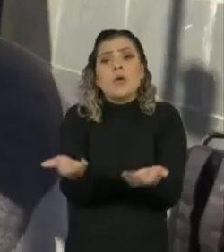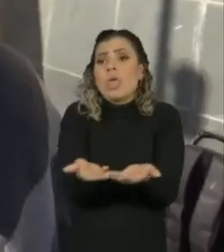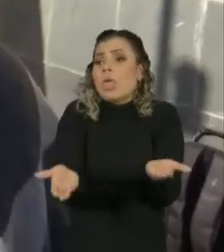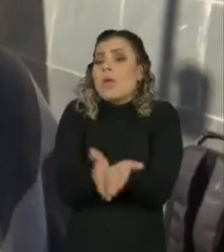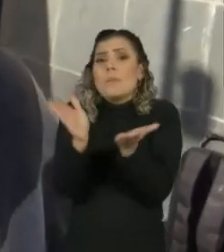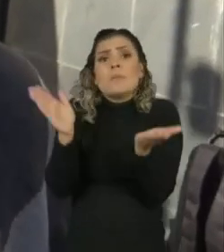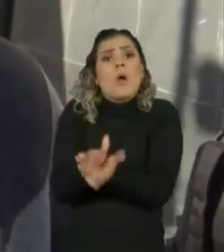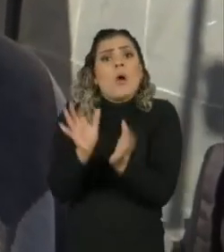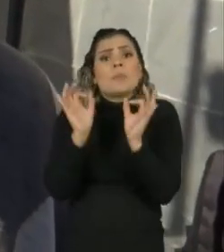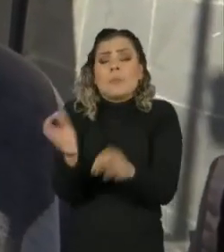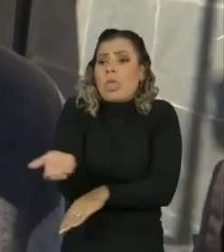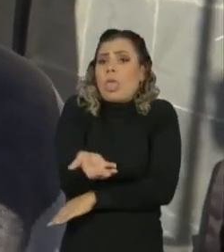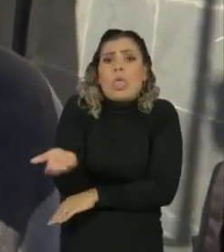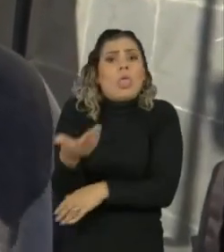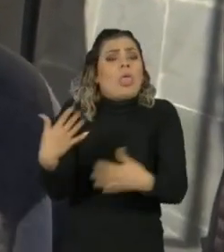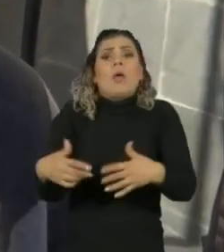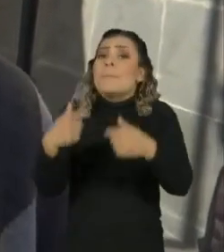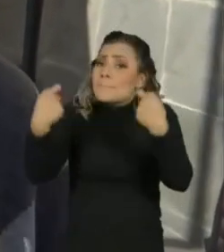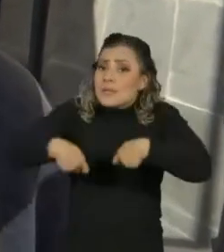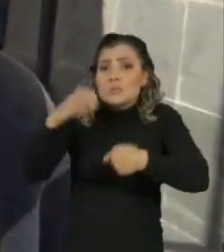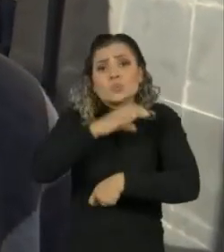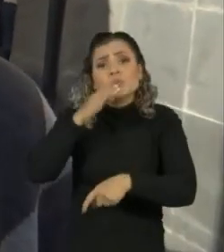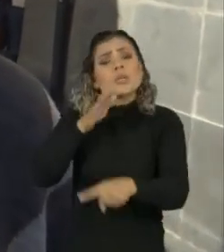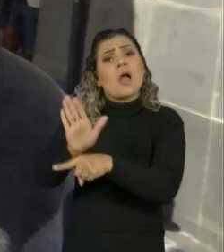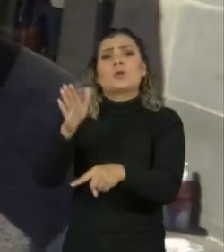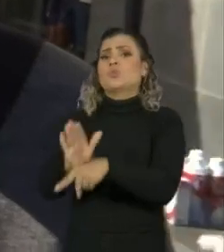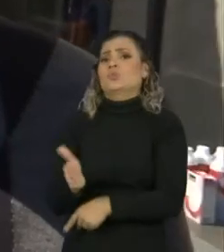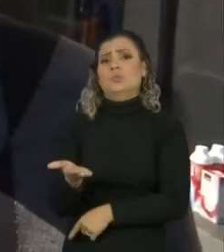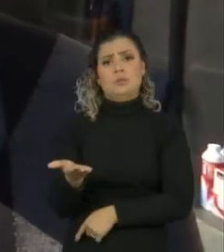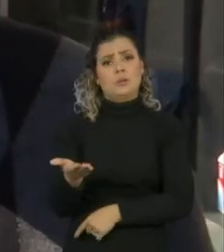pauperismo e necessitam urgente